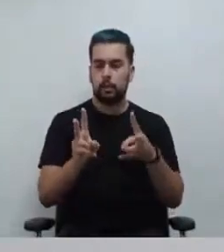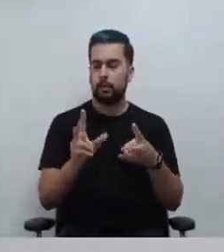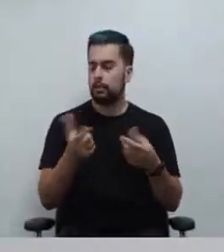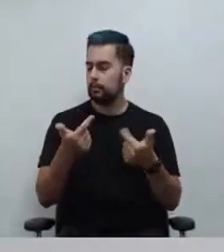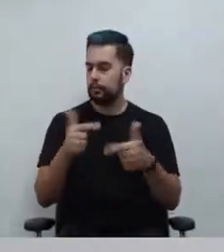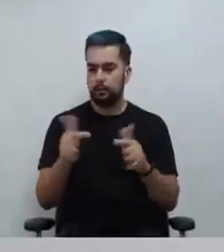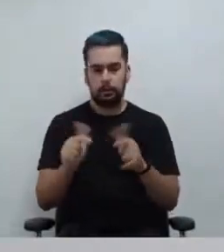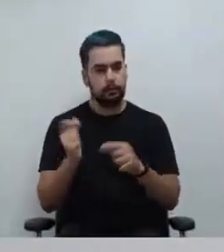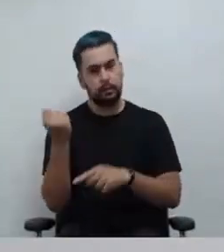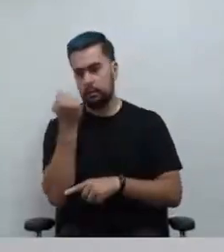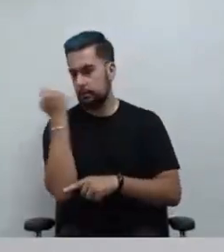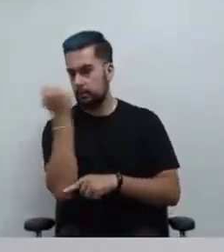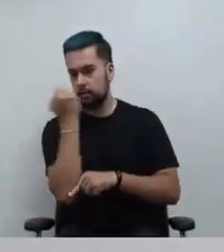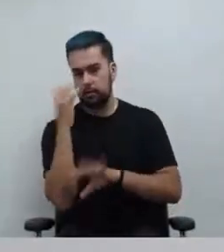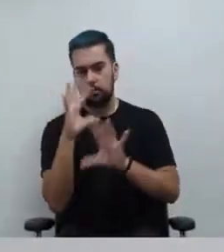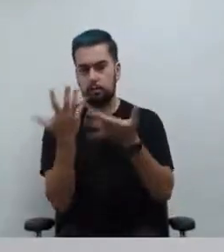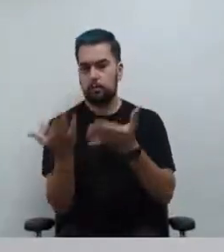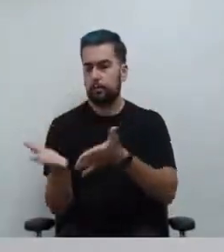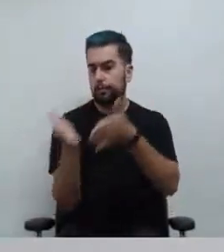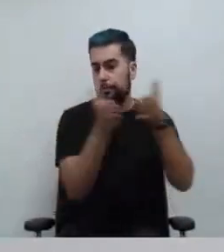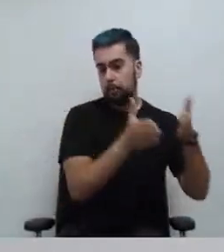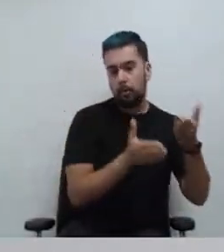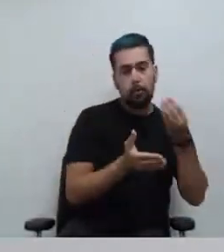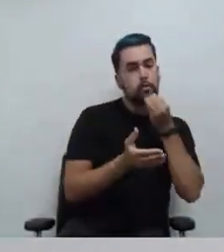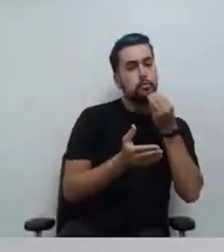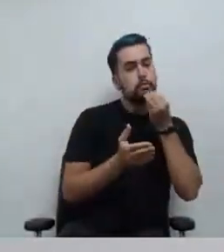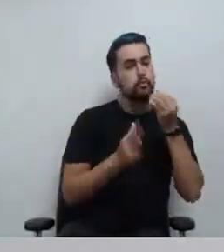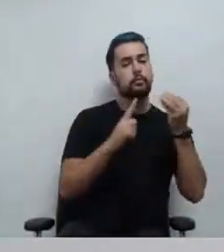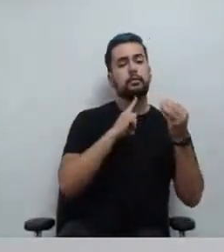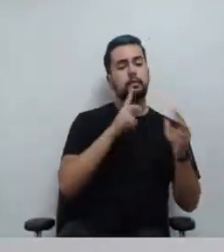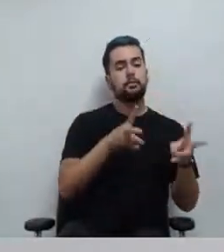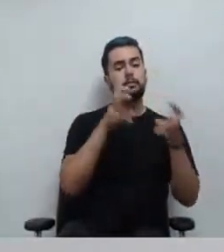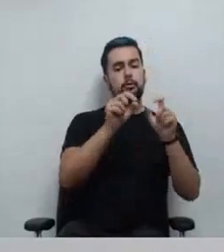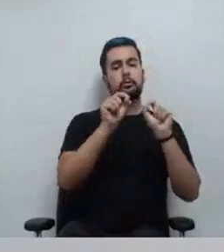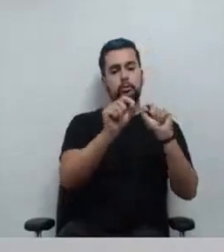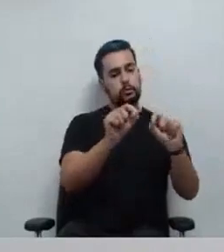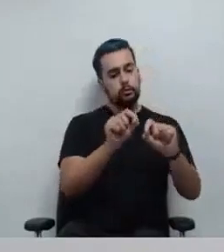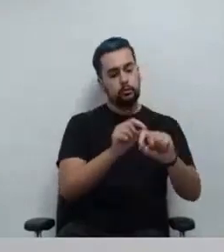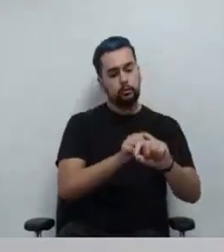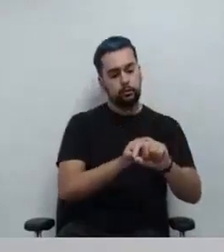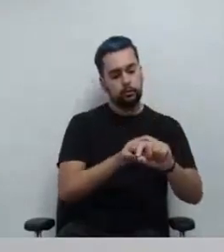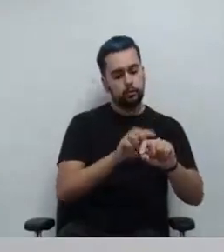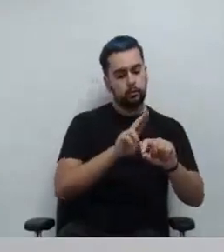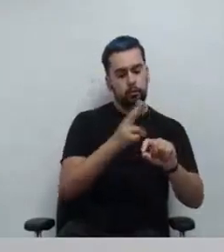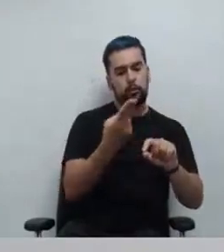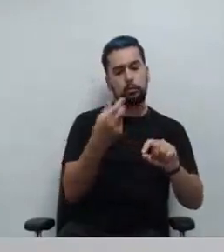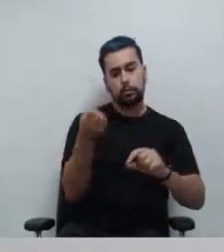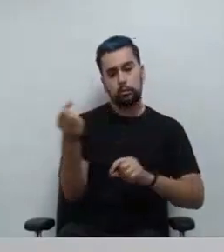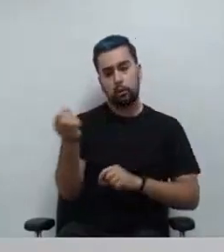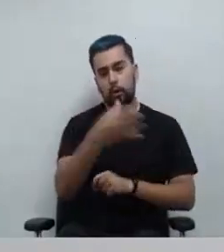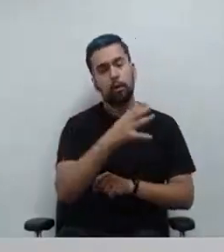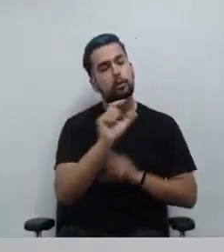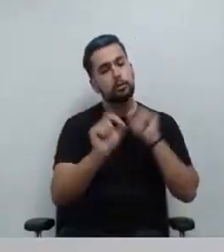grave. Por outro lado, obviamente, deflagra, né? Ou renova